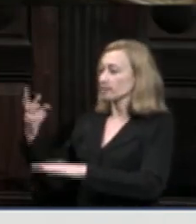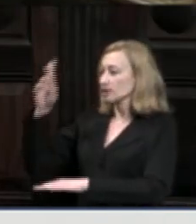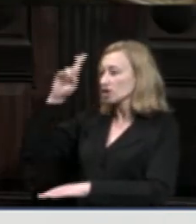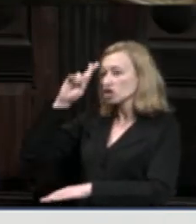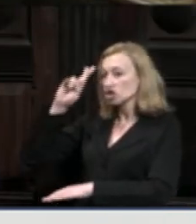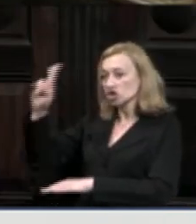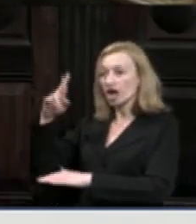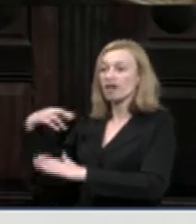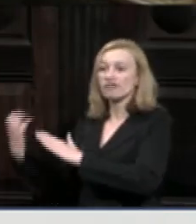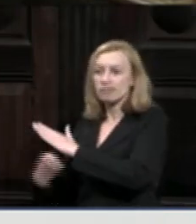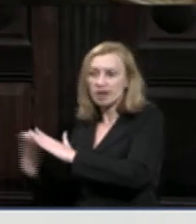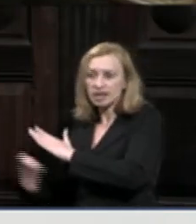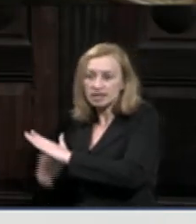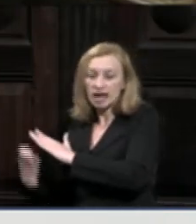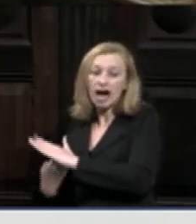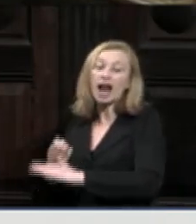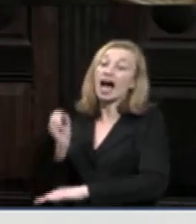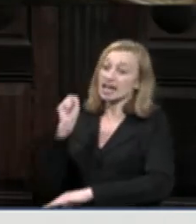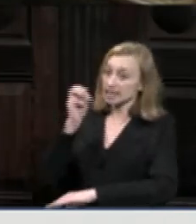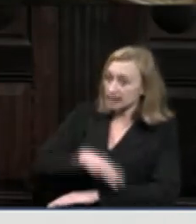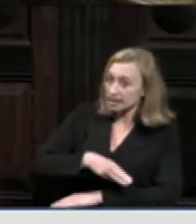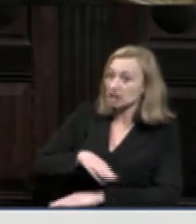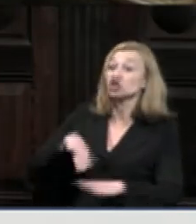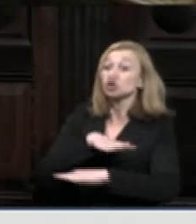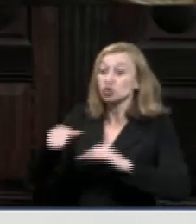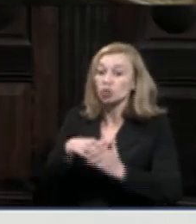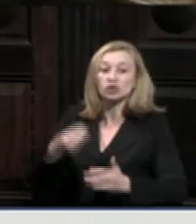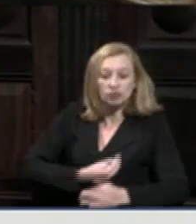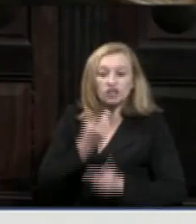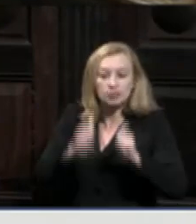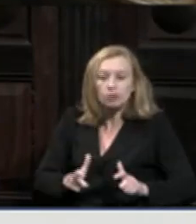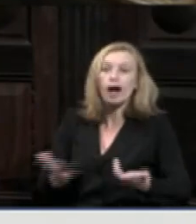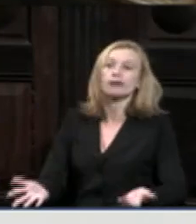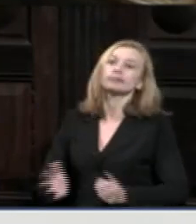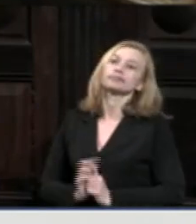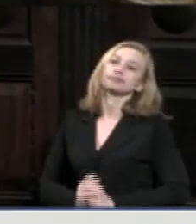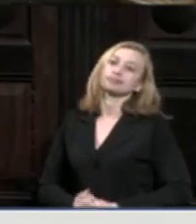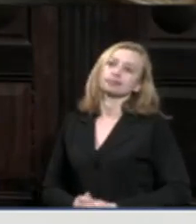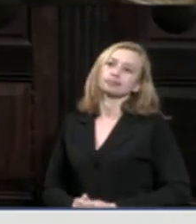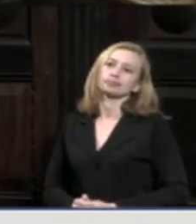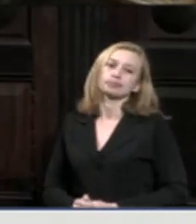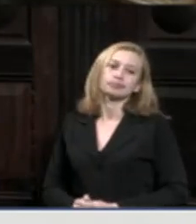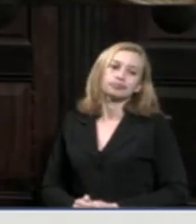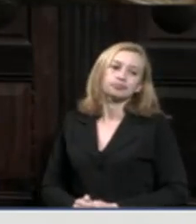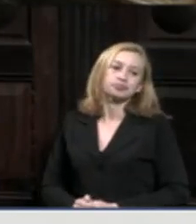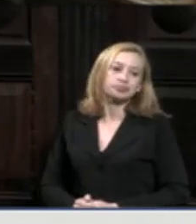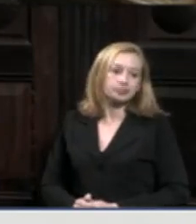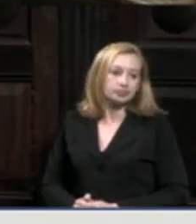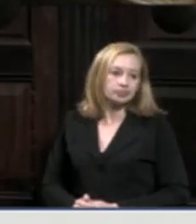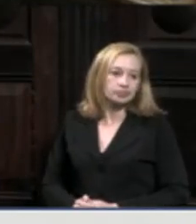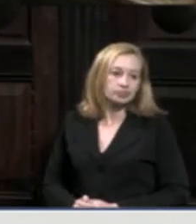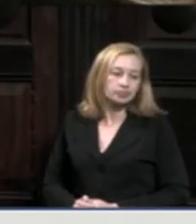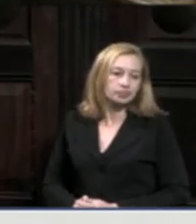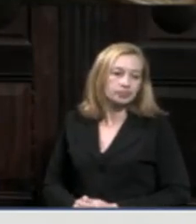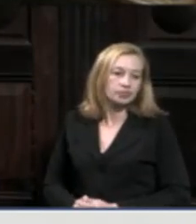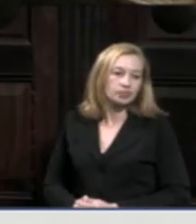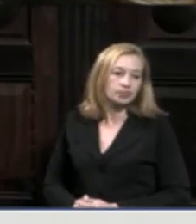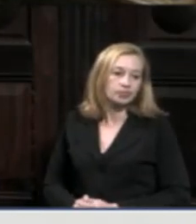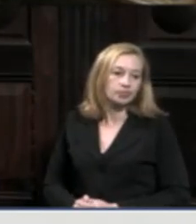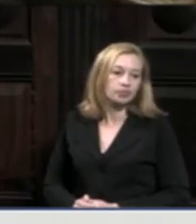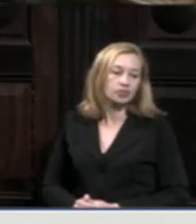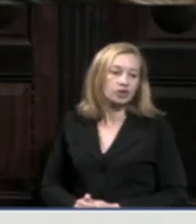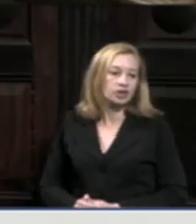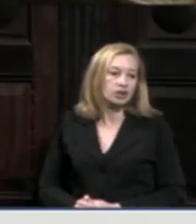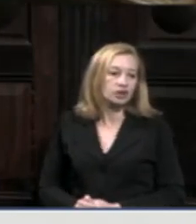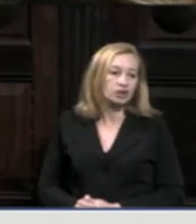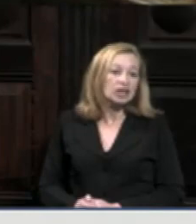do capital, a presença se faz. Essa foi a crítica que eu fiz. Se o deputado tem direito